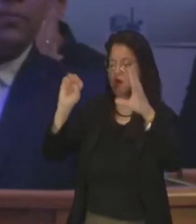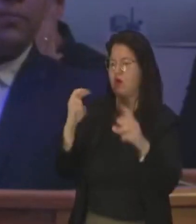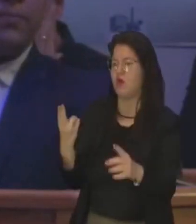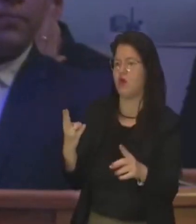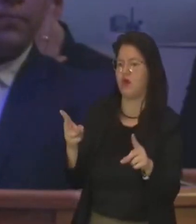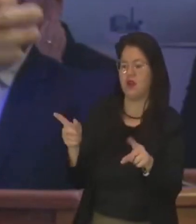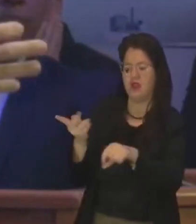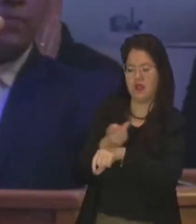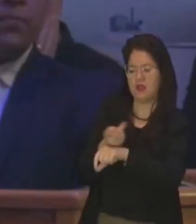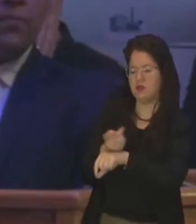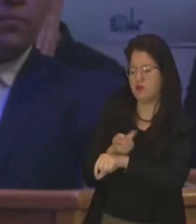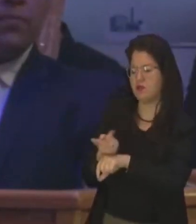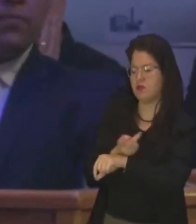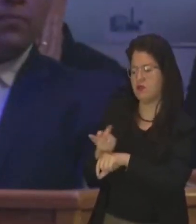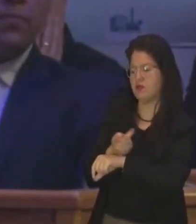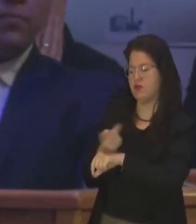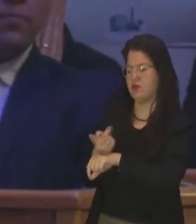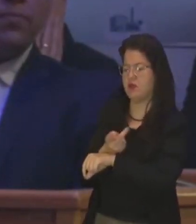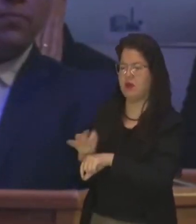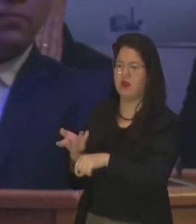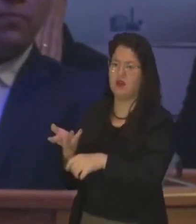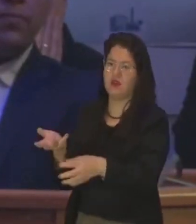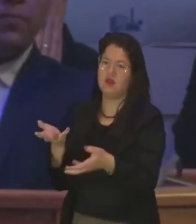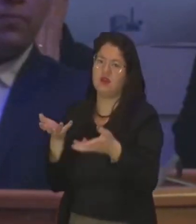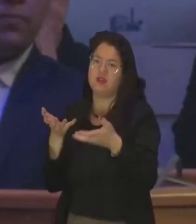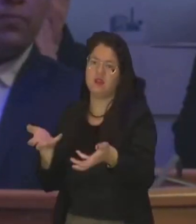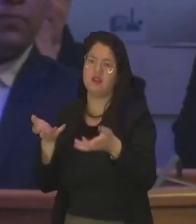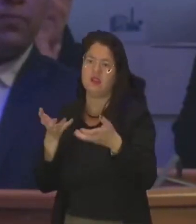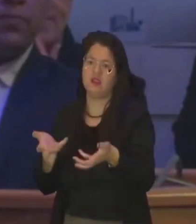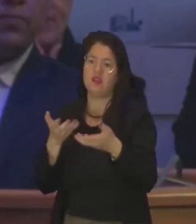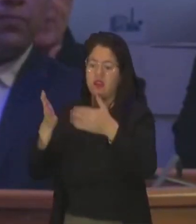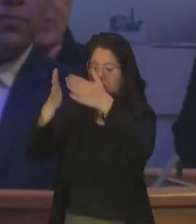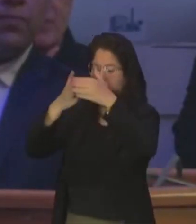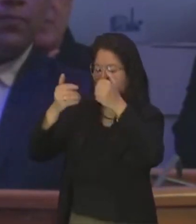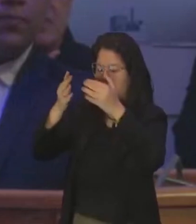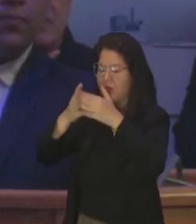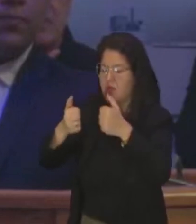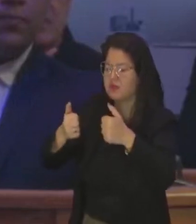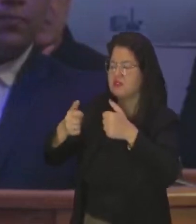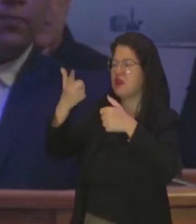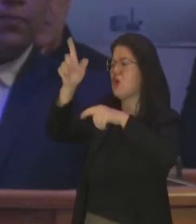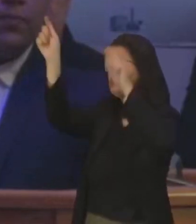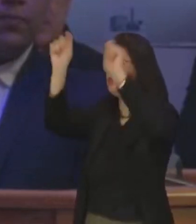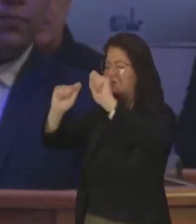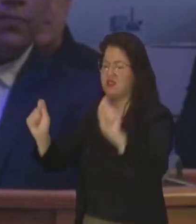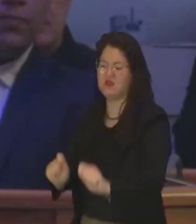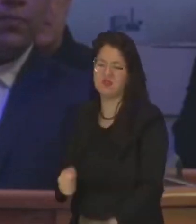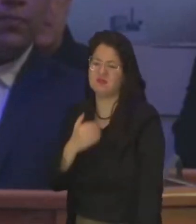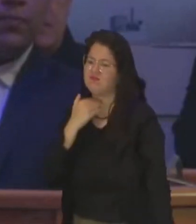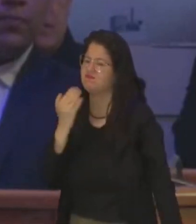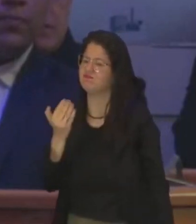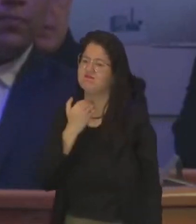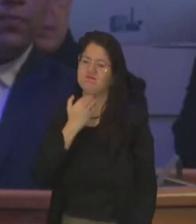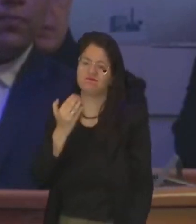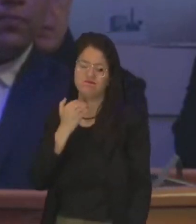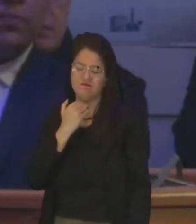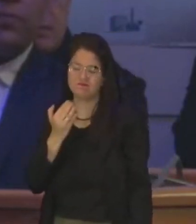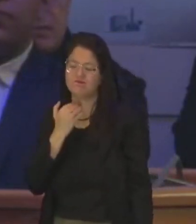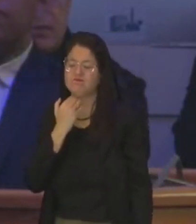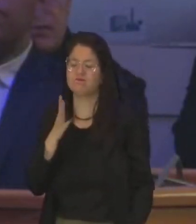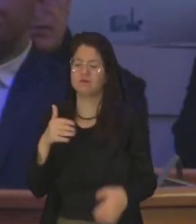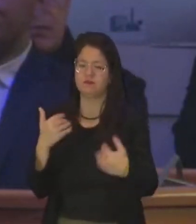buscar apaziguar os espíritos para resolver os seus problemas. Não faz sentido. Isso, eles